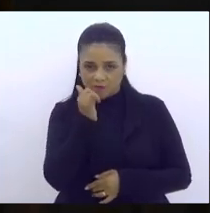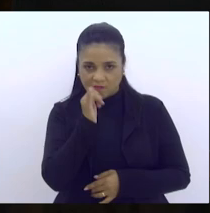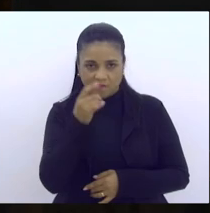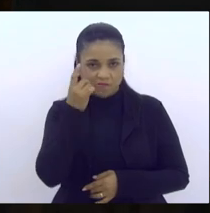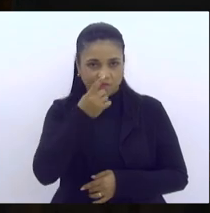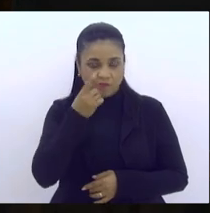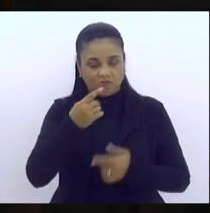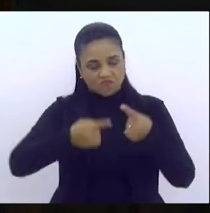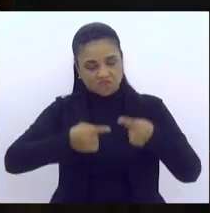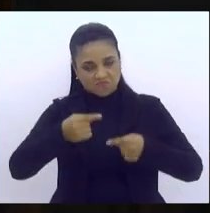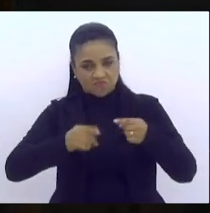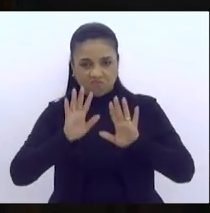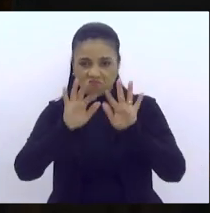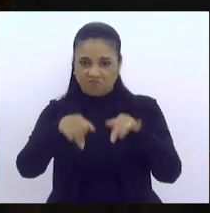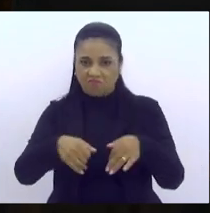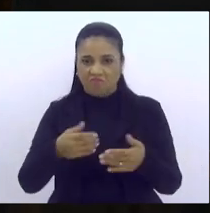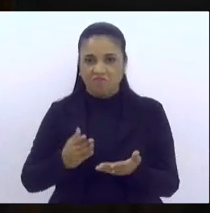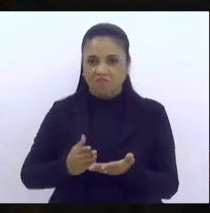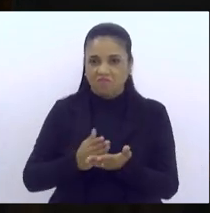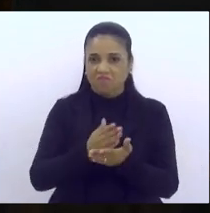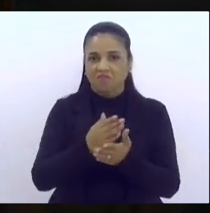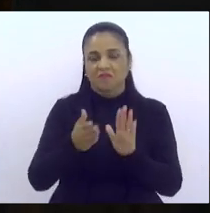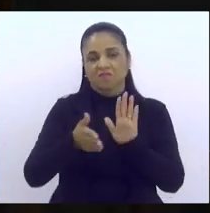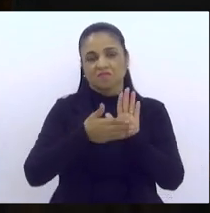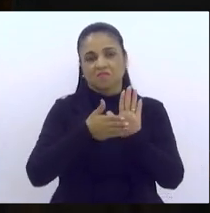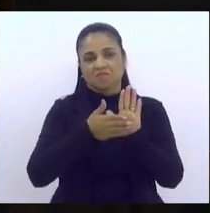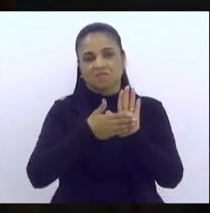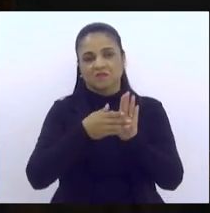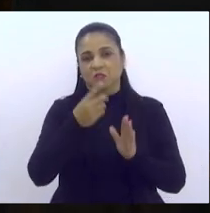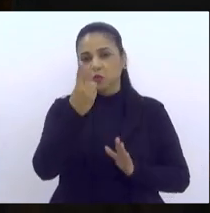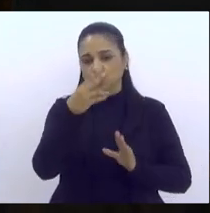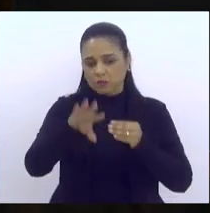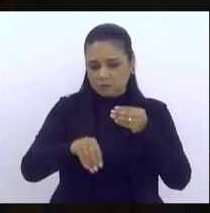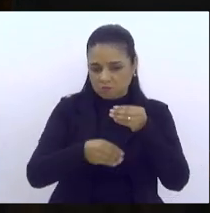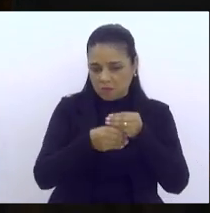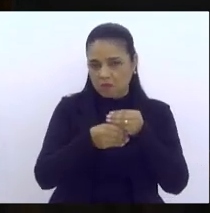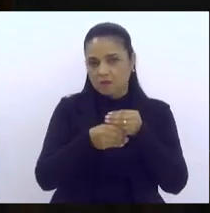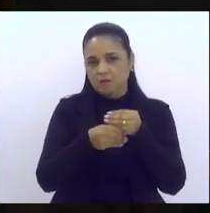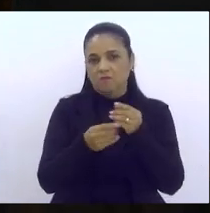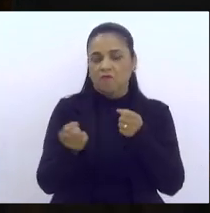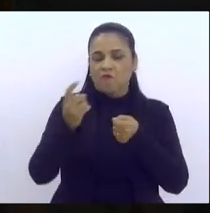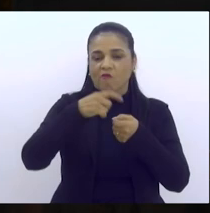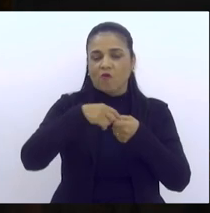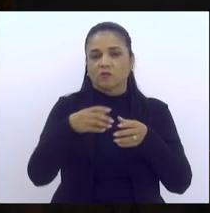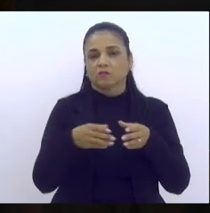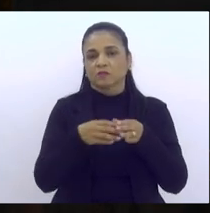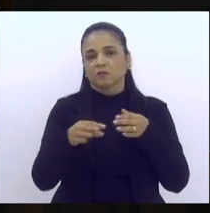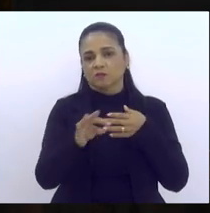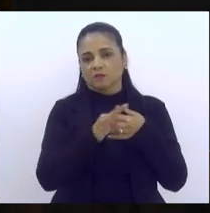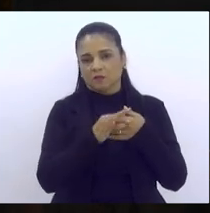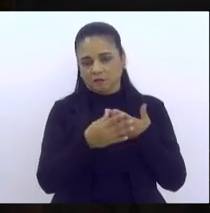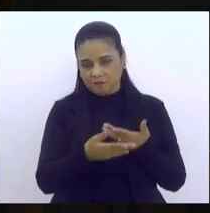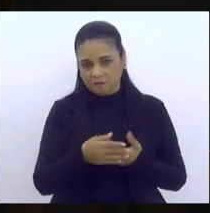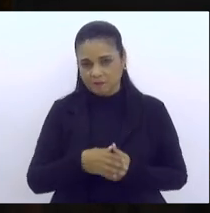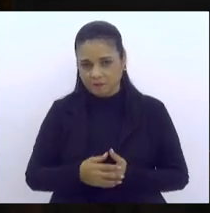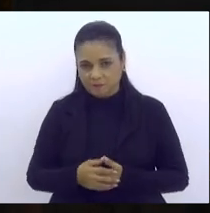não havendo quem queira discutir, encerrada a discussão, a presente proposta recebeu duas emendas e retorna às comissões